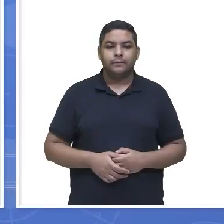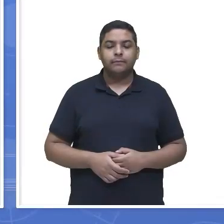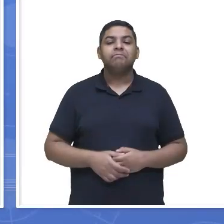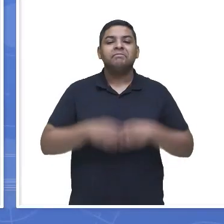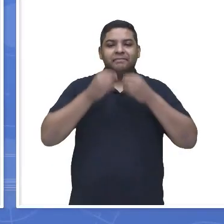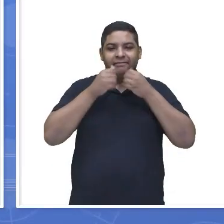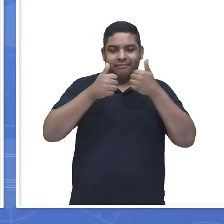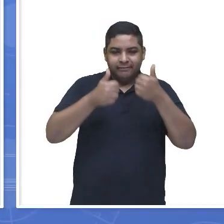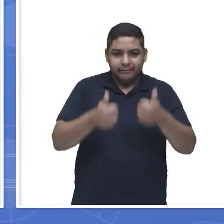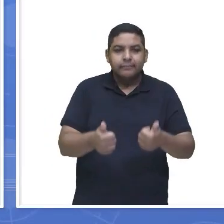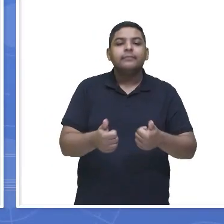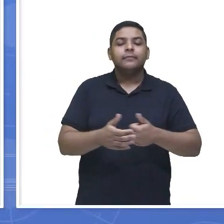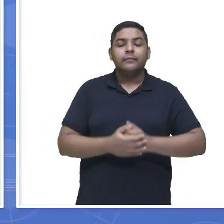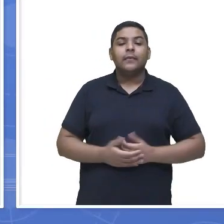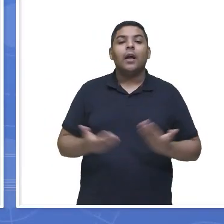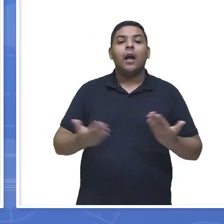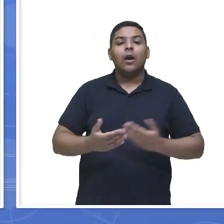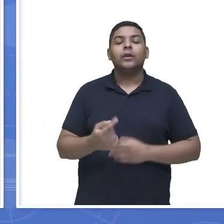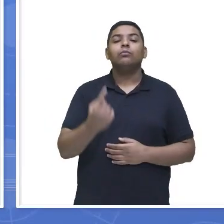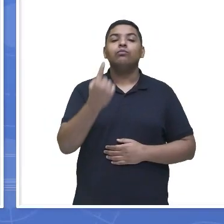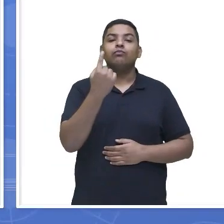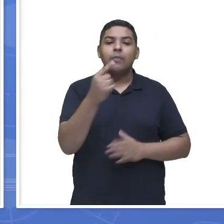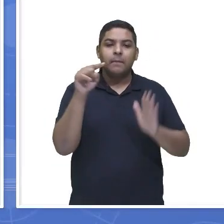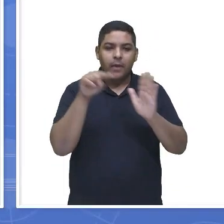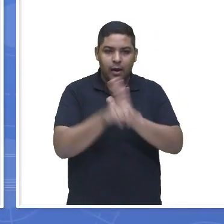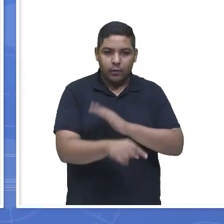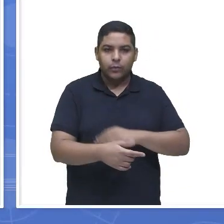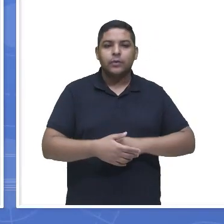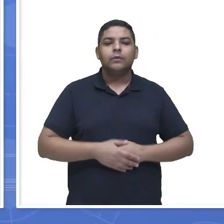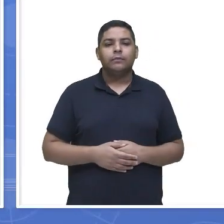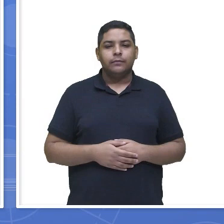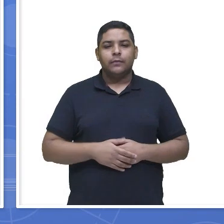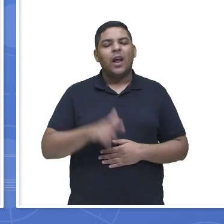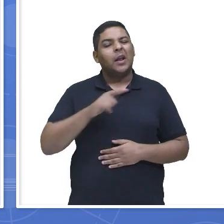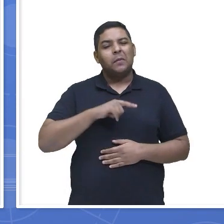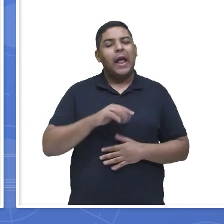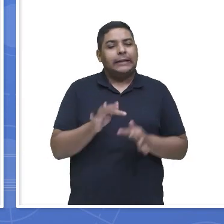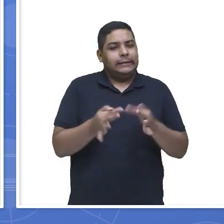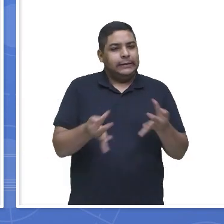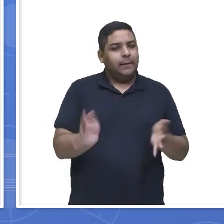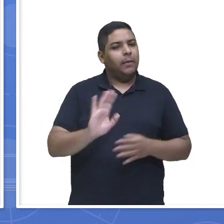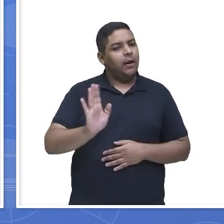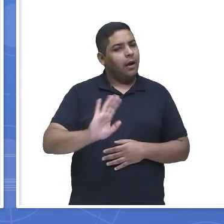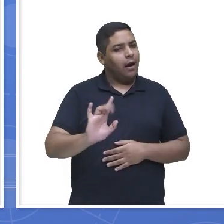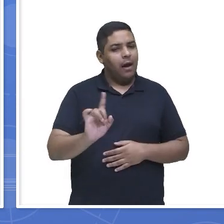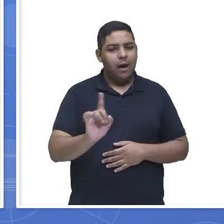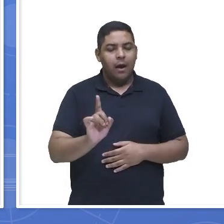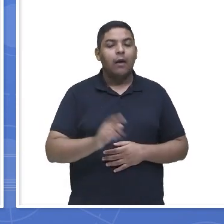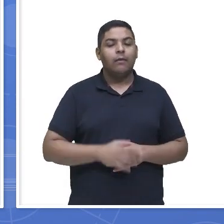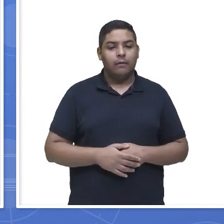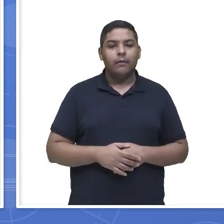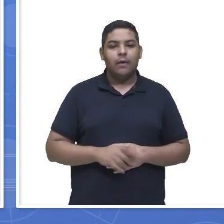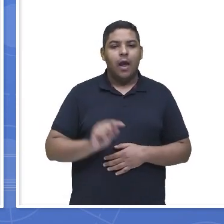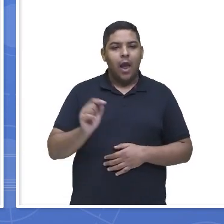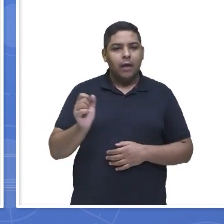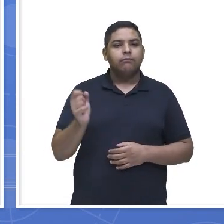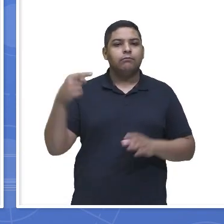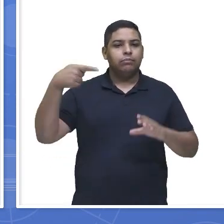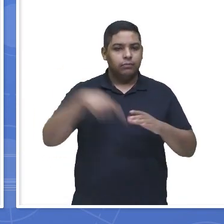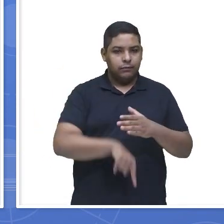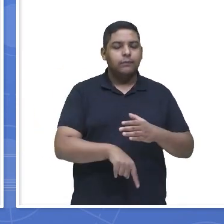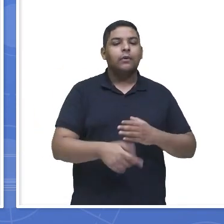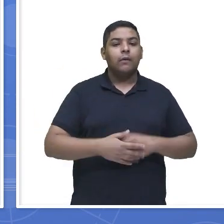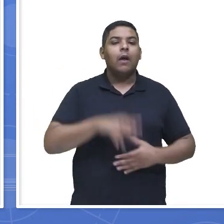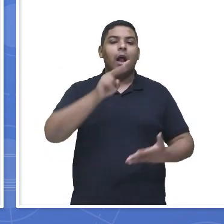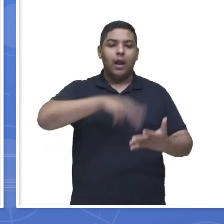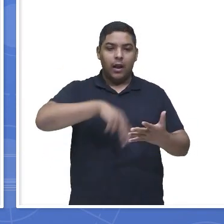Muito bem. Vocês têm aí uma única questão, mas não é uma questãozinha qualquer não, tá bom? É uma única questão, vocês vão ler